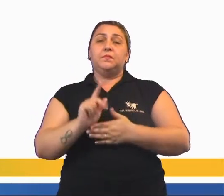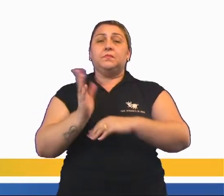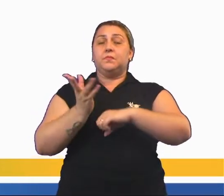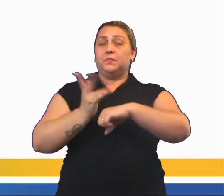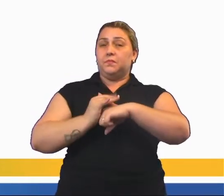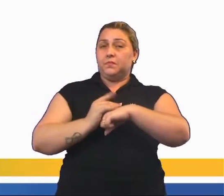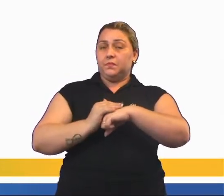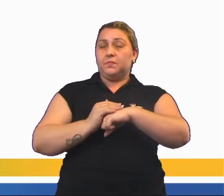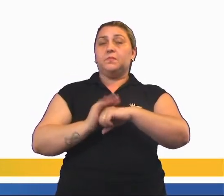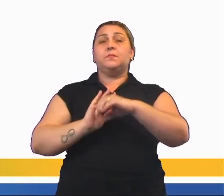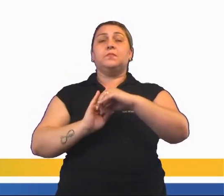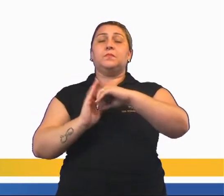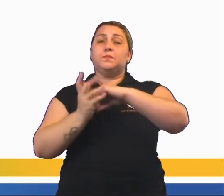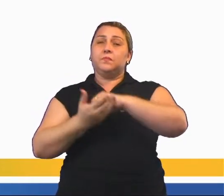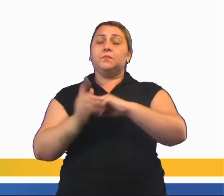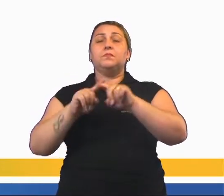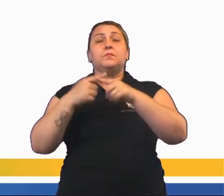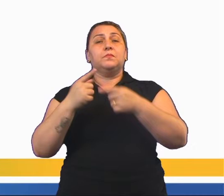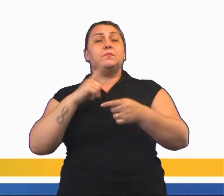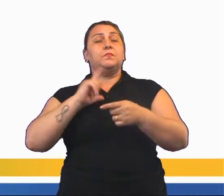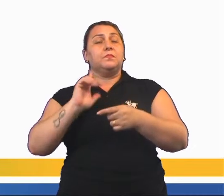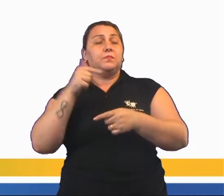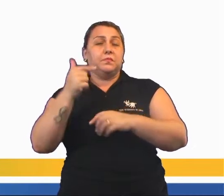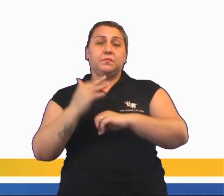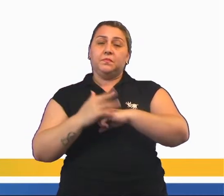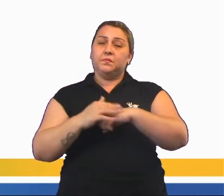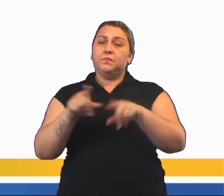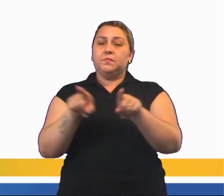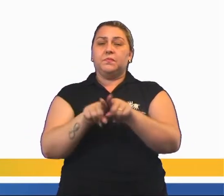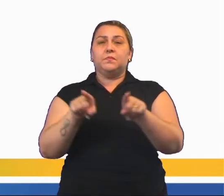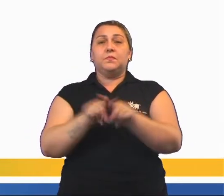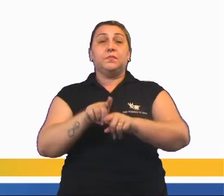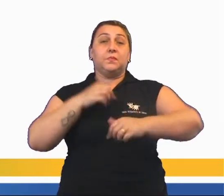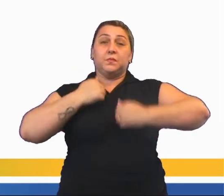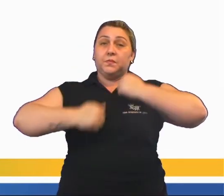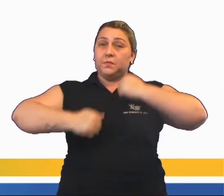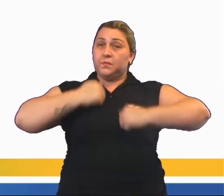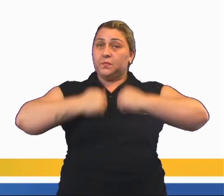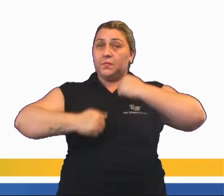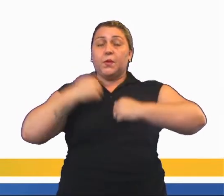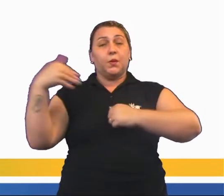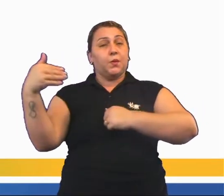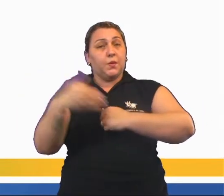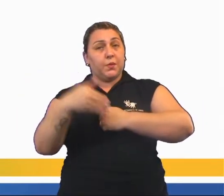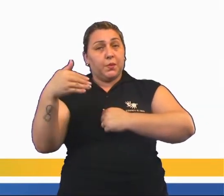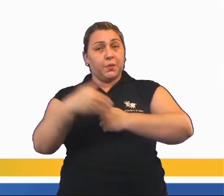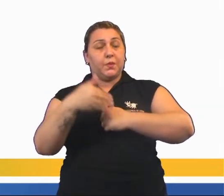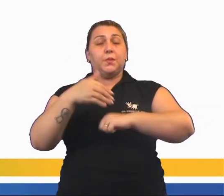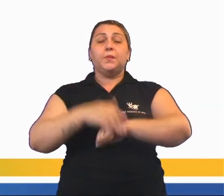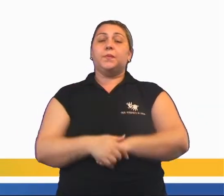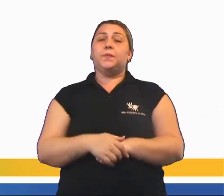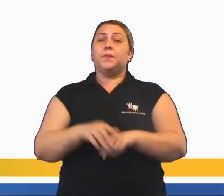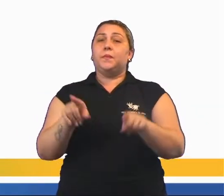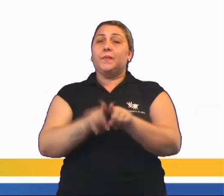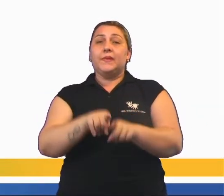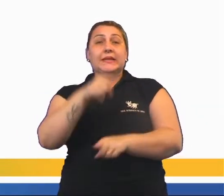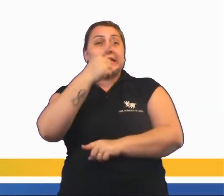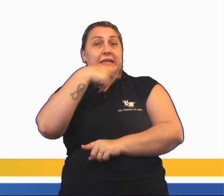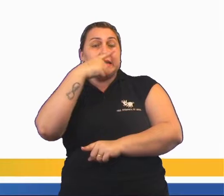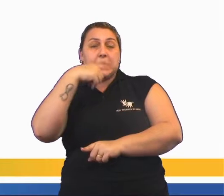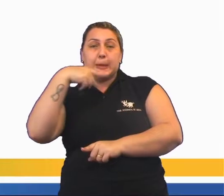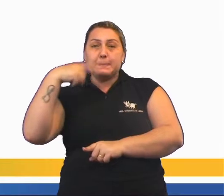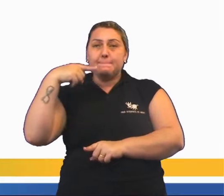só, né, a Covid-19, também o tomar banho diariamente, constantemente e